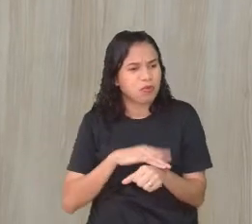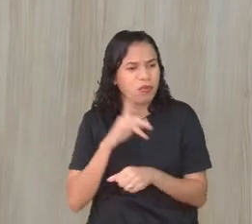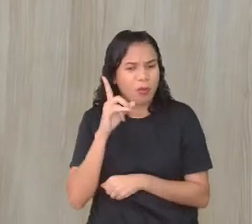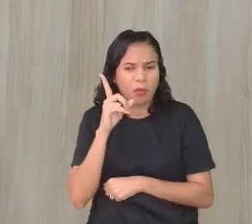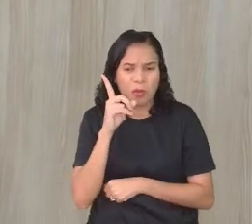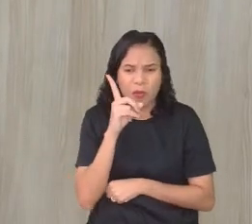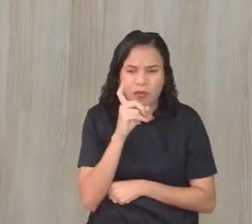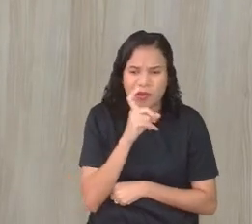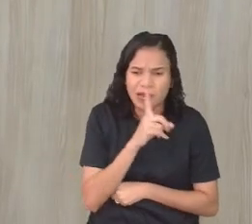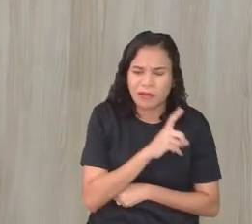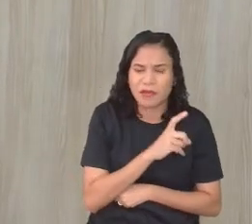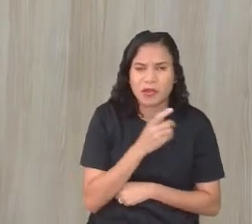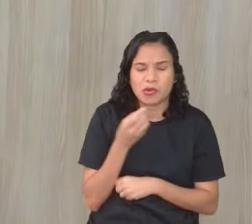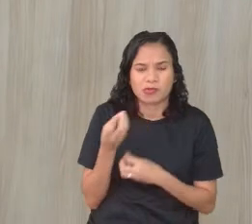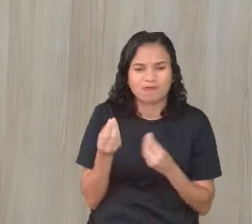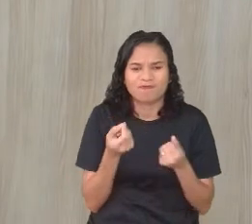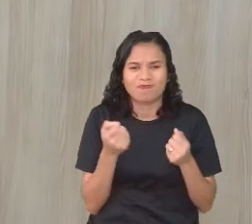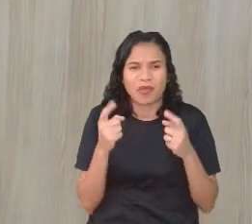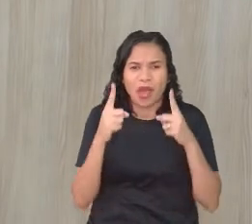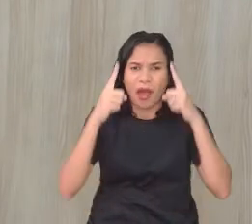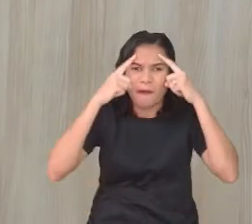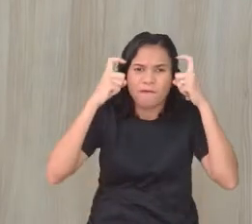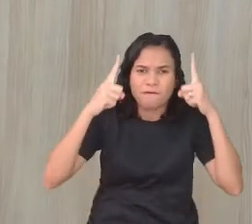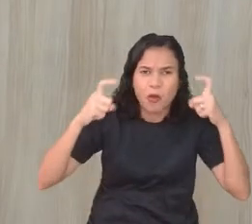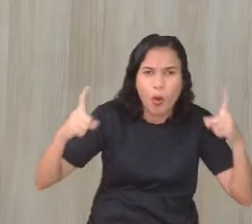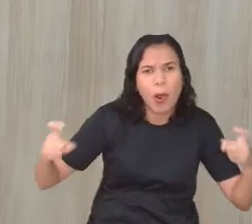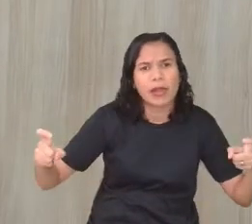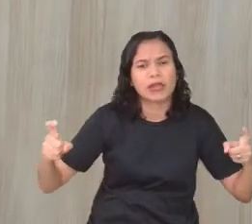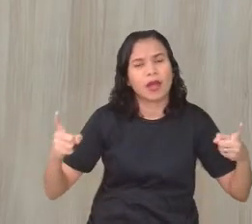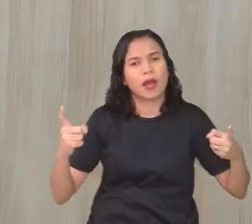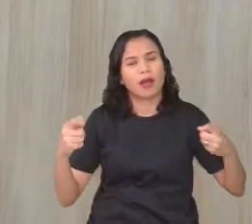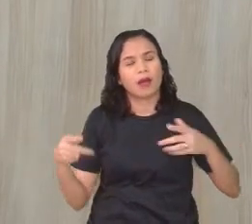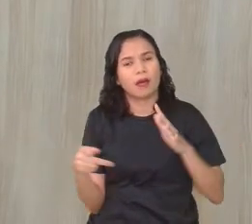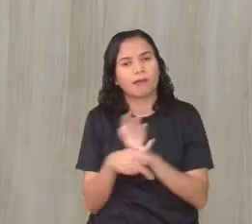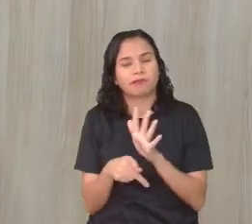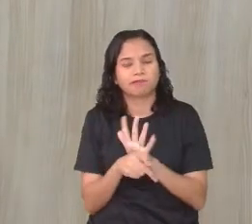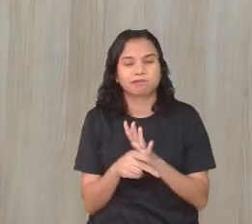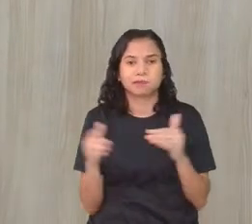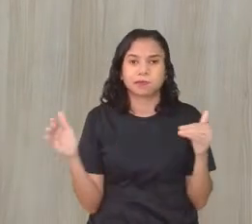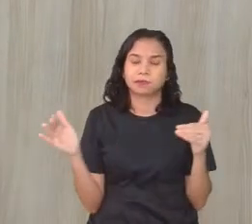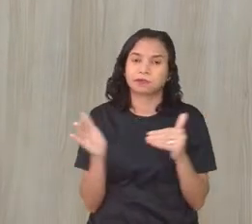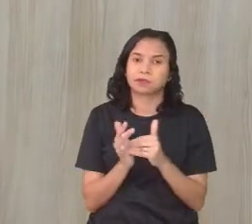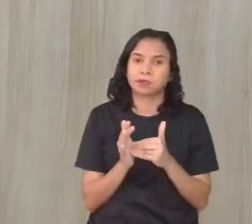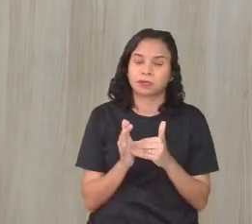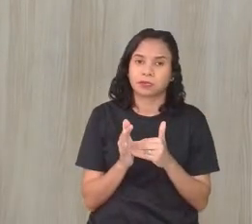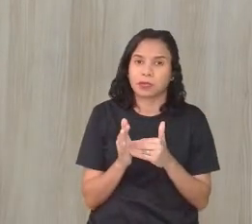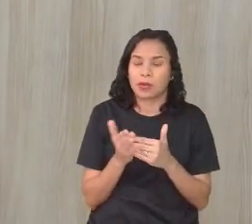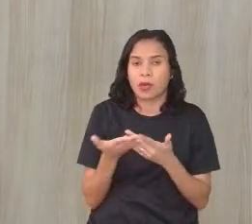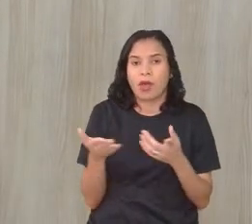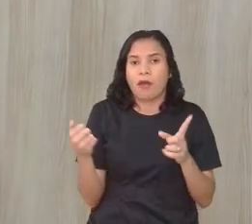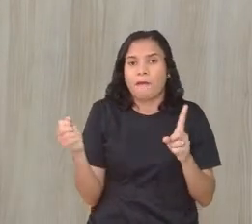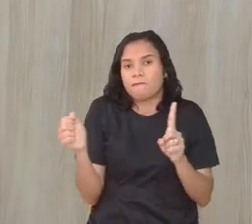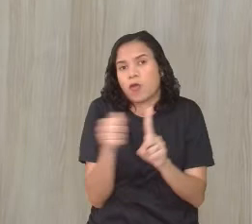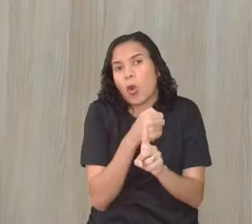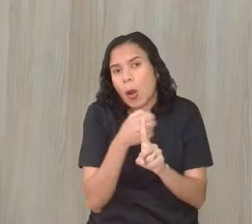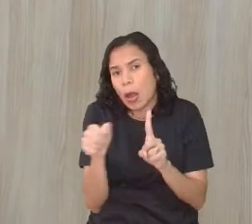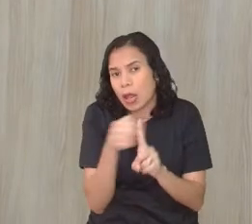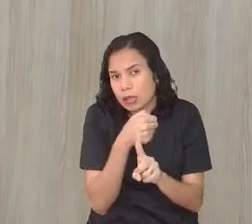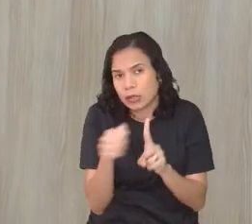de violência verbal, não é? E até chega até um extremo de